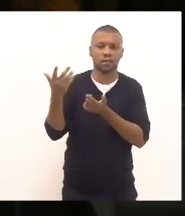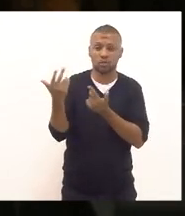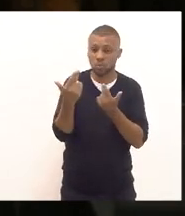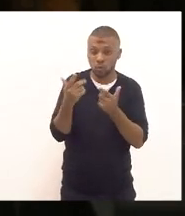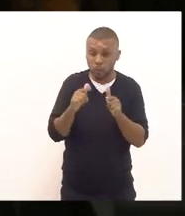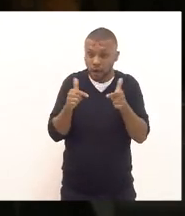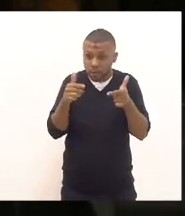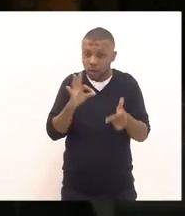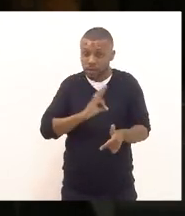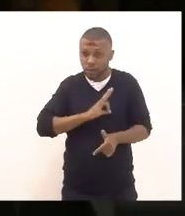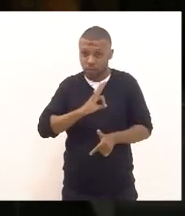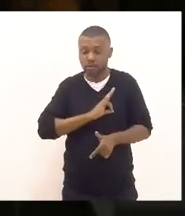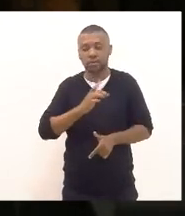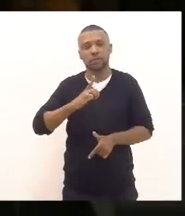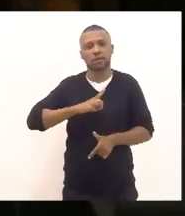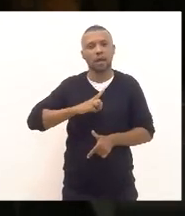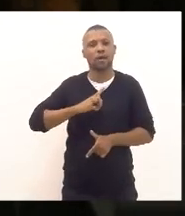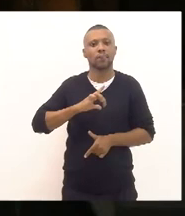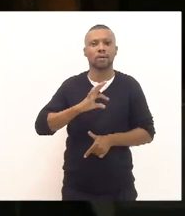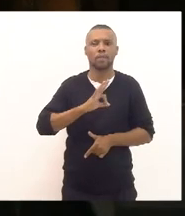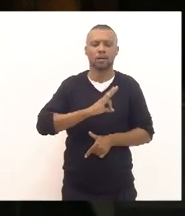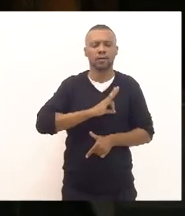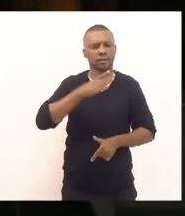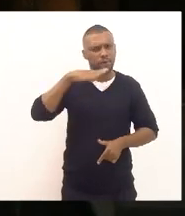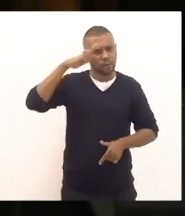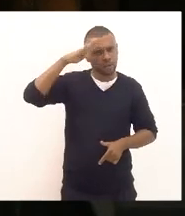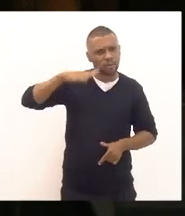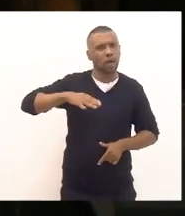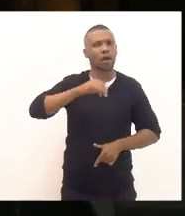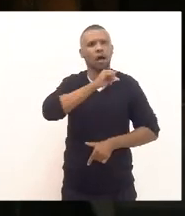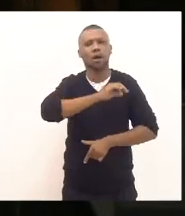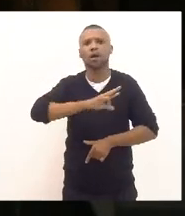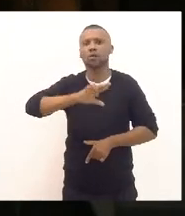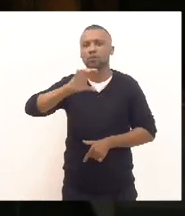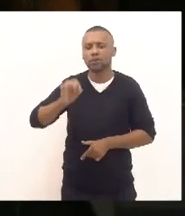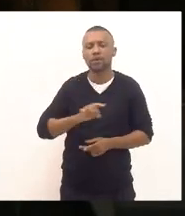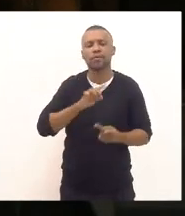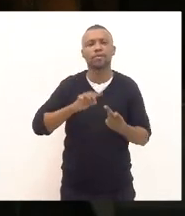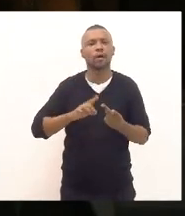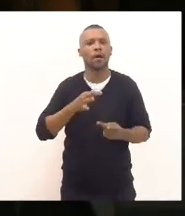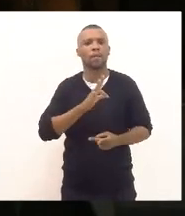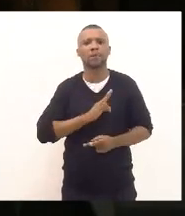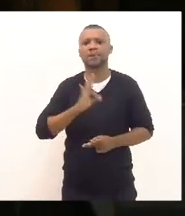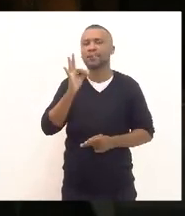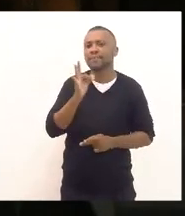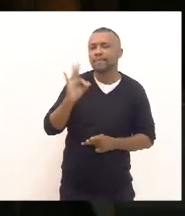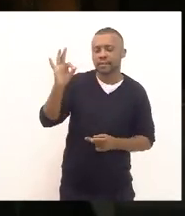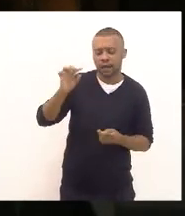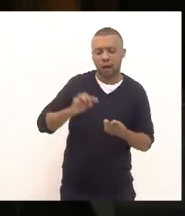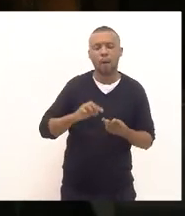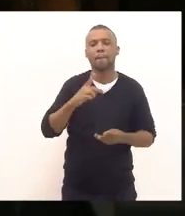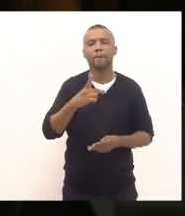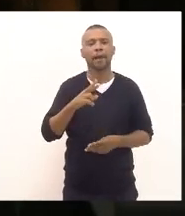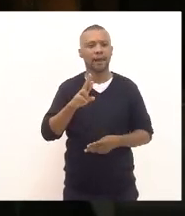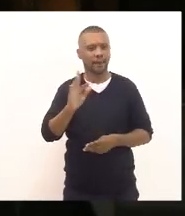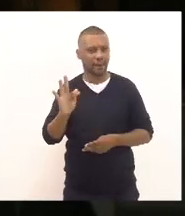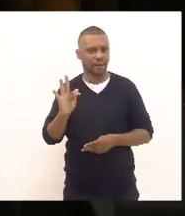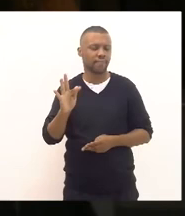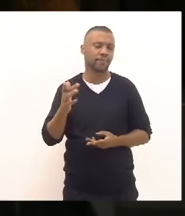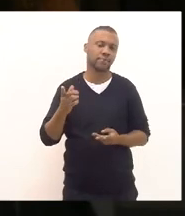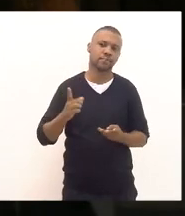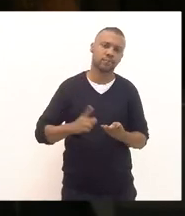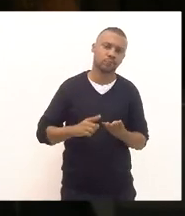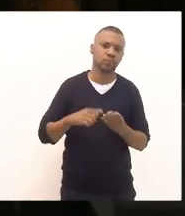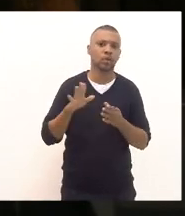uma Operação realizada pela Polícia Militar do Estado do Rio de Janeiro a polícia federal a Polícia Rodoviária Federal